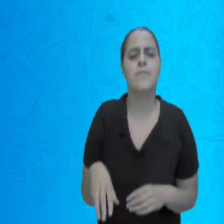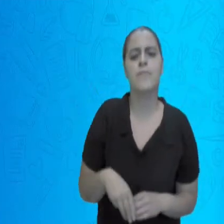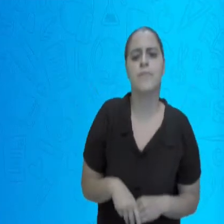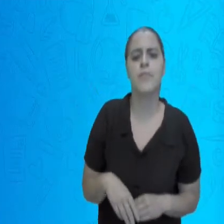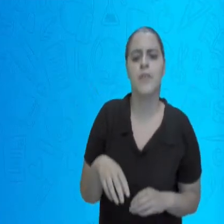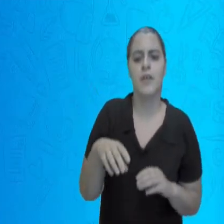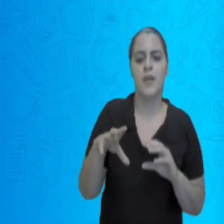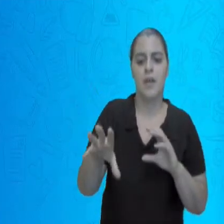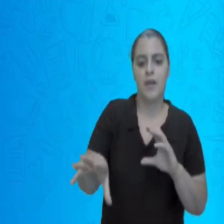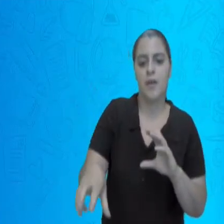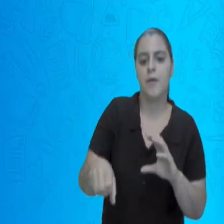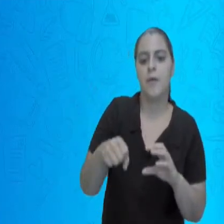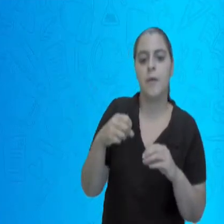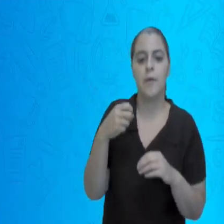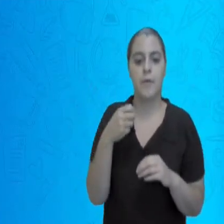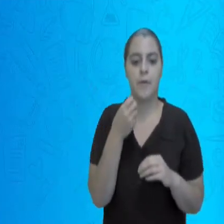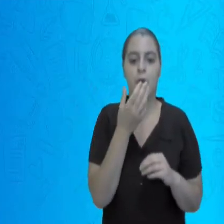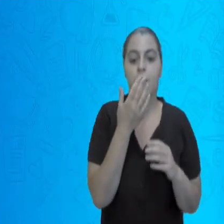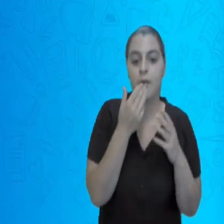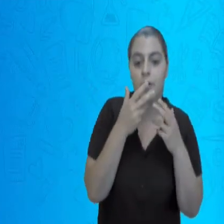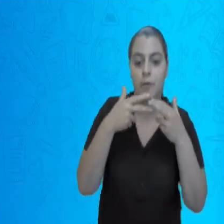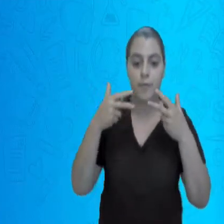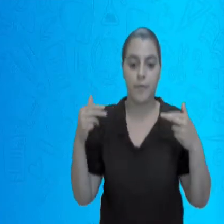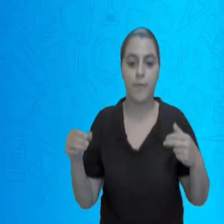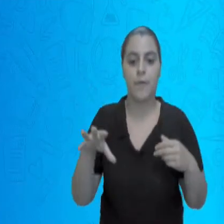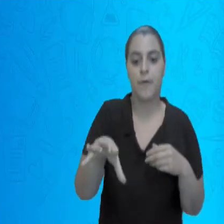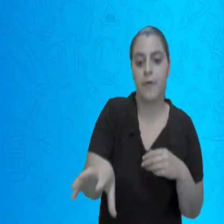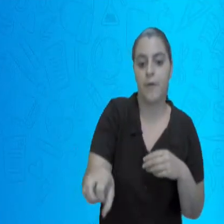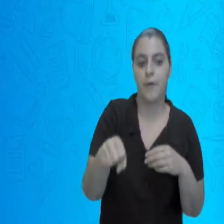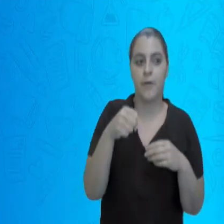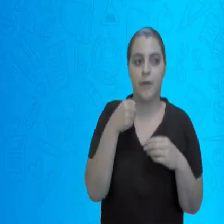heterótrofo? A professora já falou.